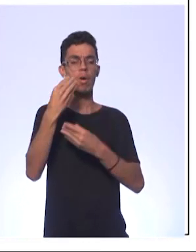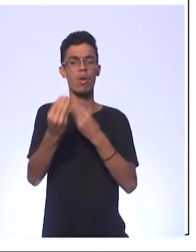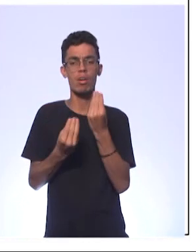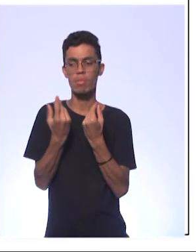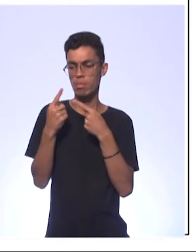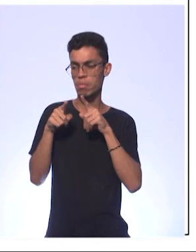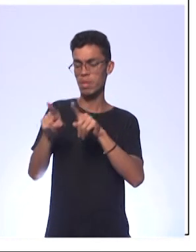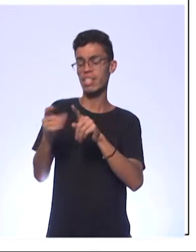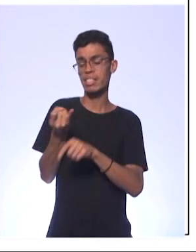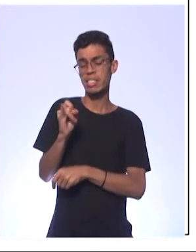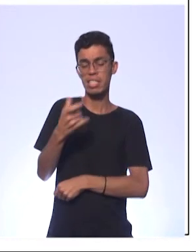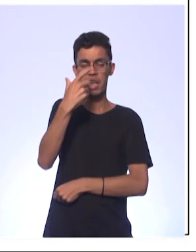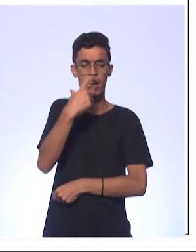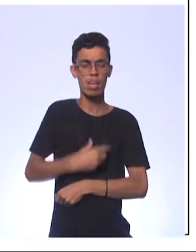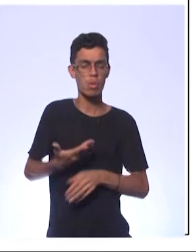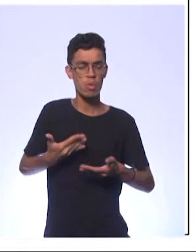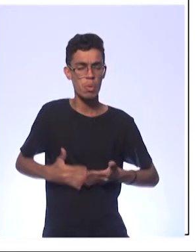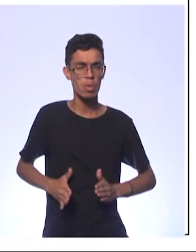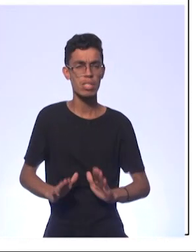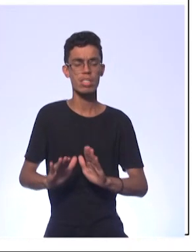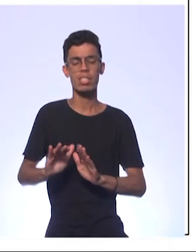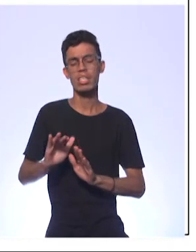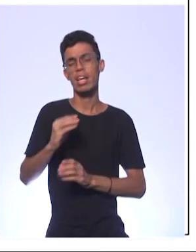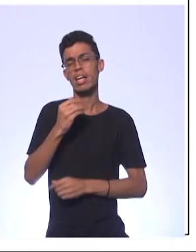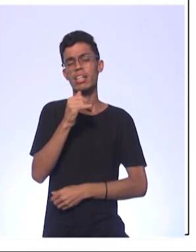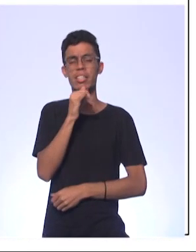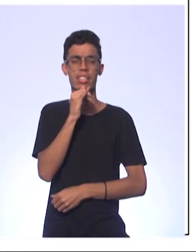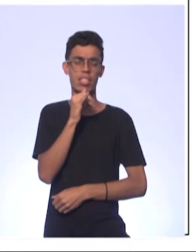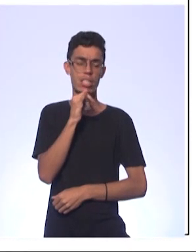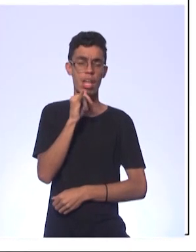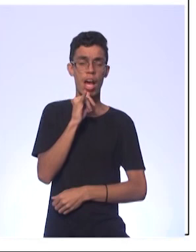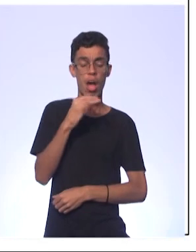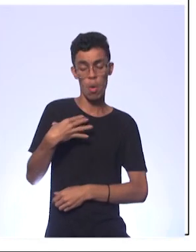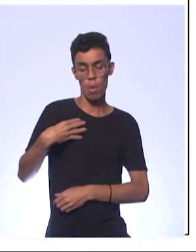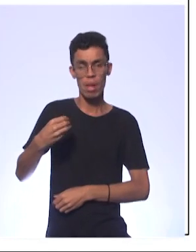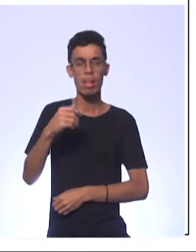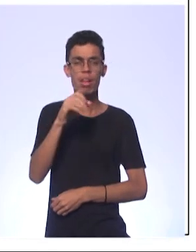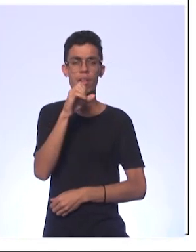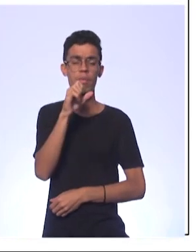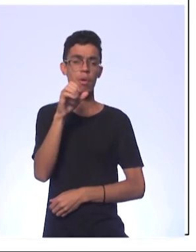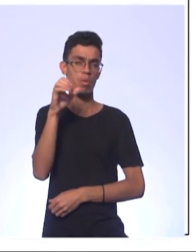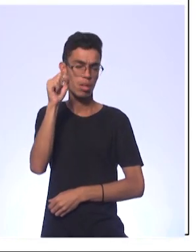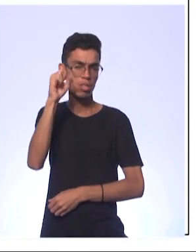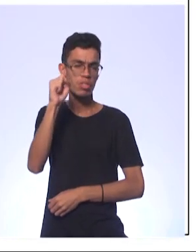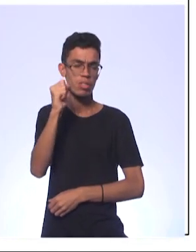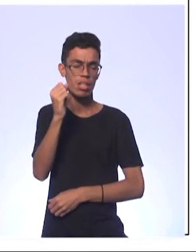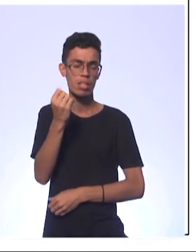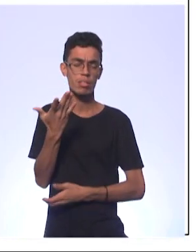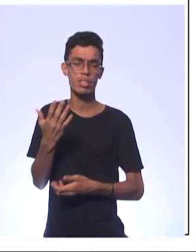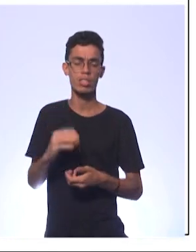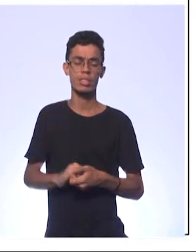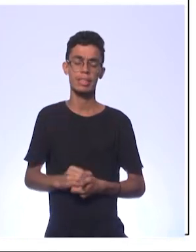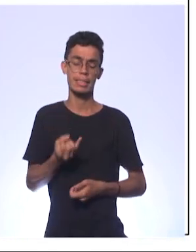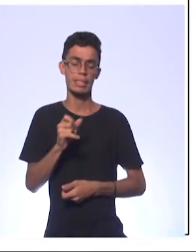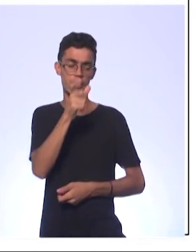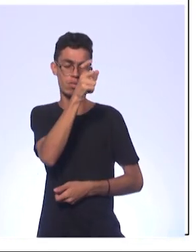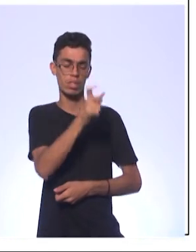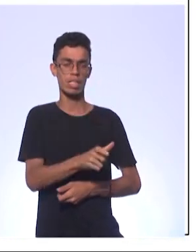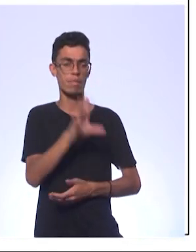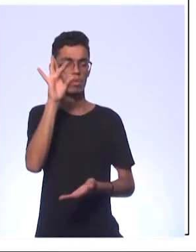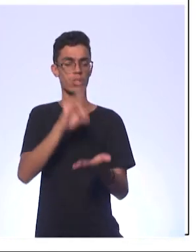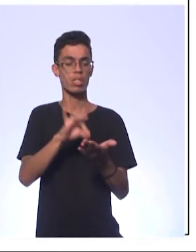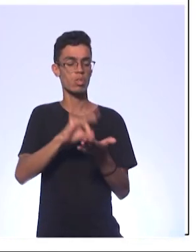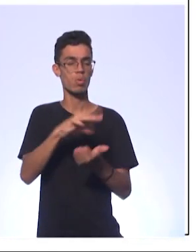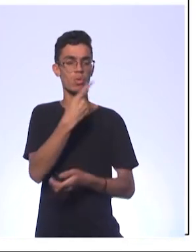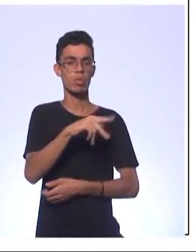não era nascido então e o leite materno ainda bebo? Ora, se não foste tu, com certeza foi teu irmão. Não